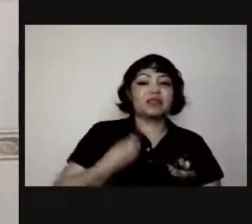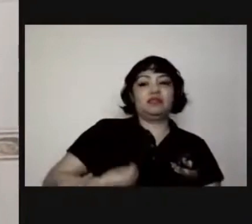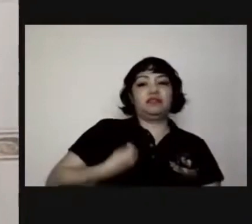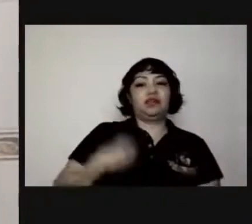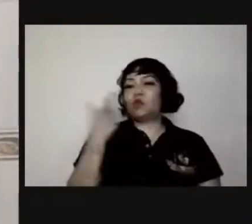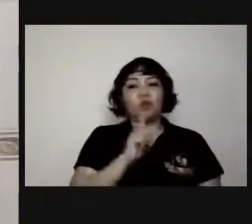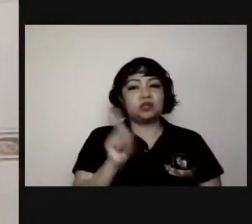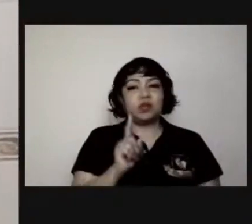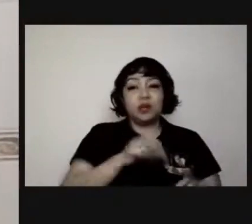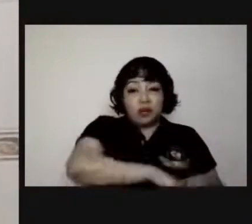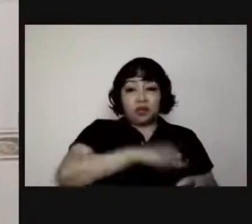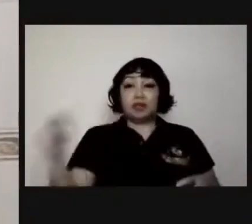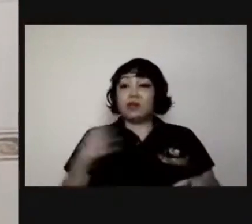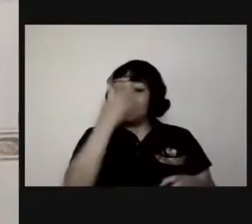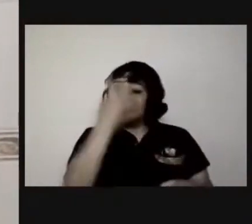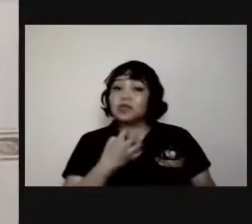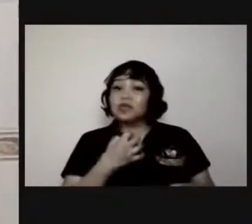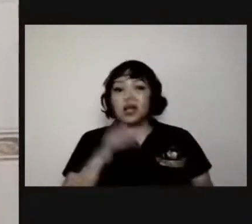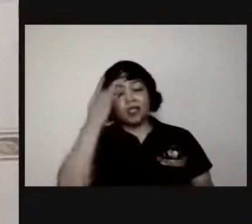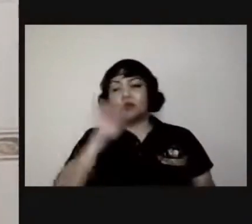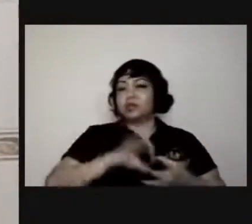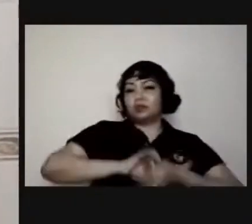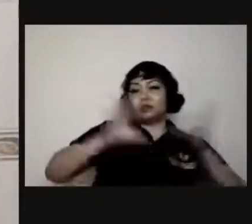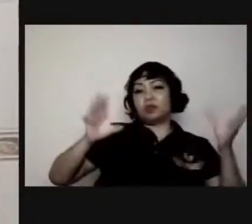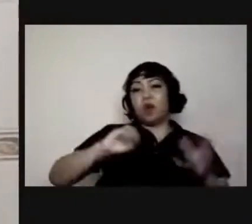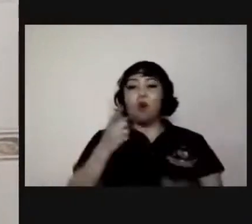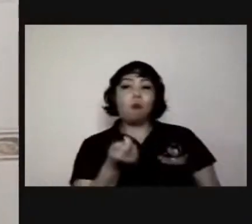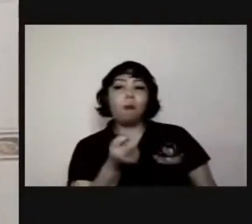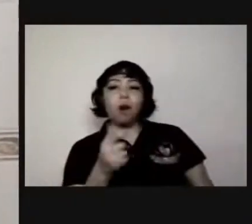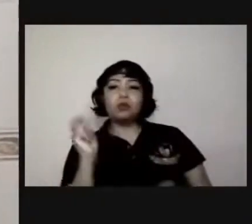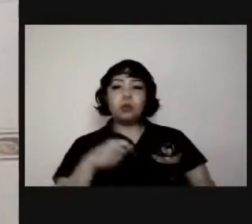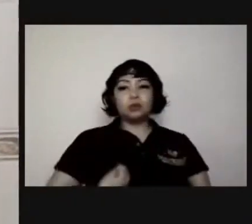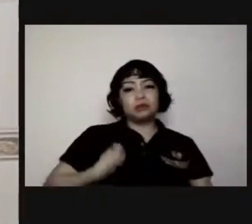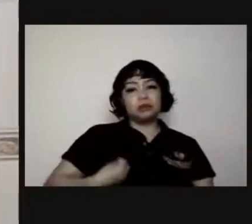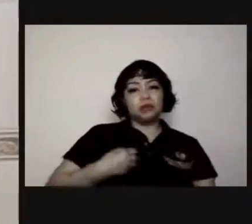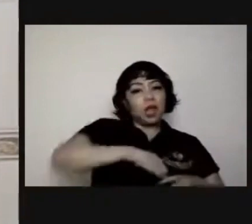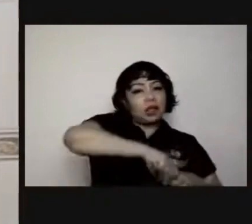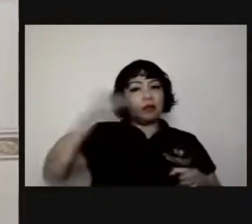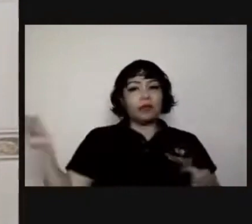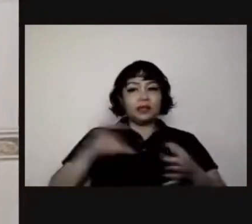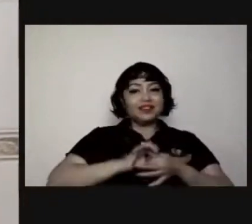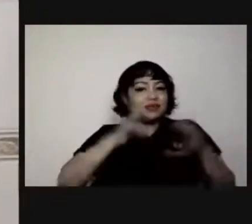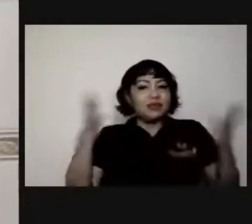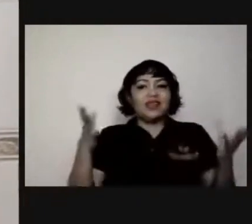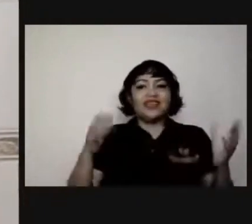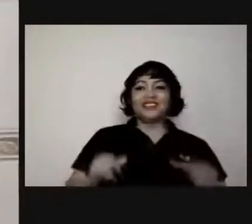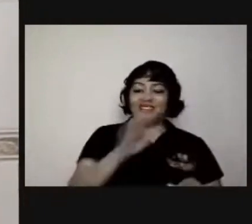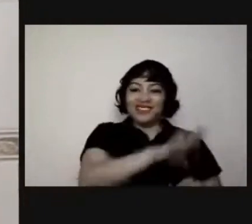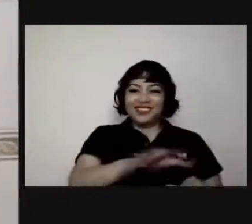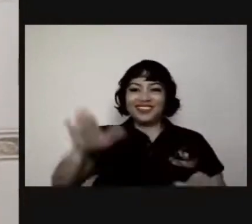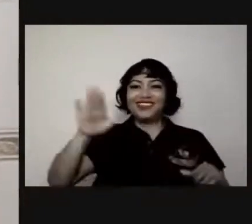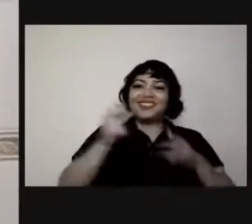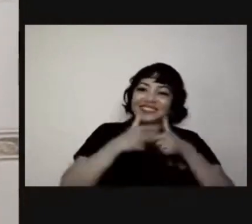Não sei se somos libertos, se poucos podem viver. Independência é ser livre, crianças alegres, sorrindo e